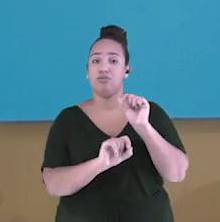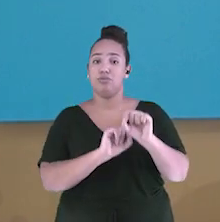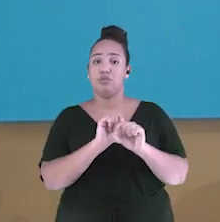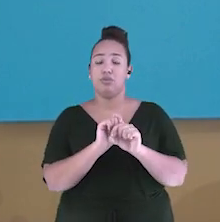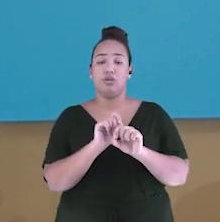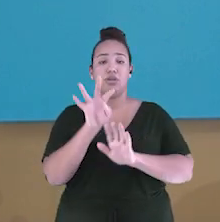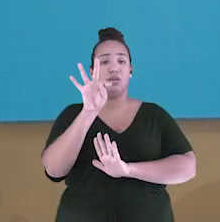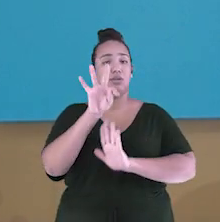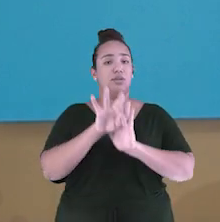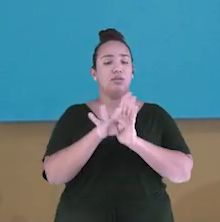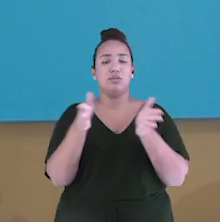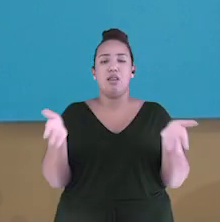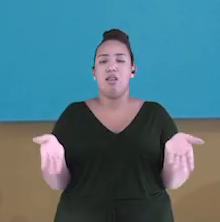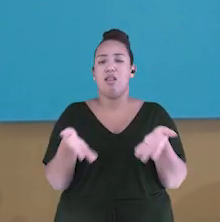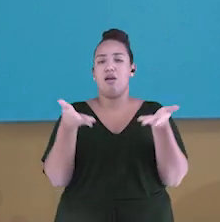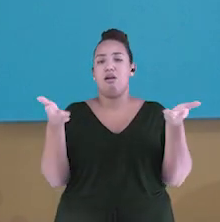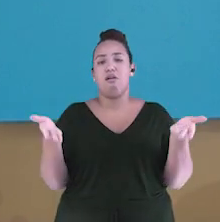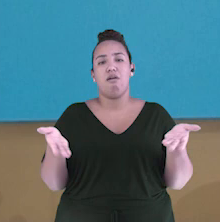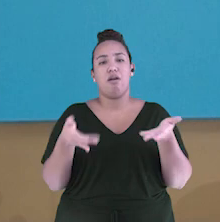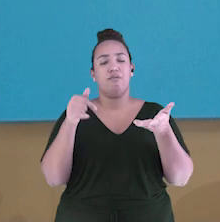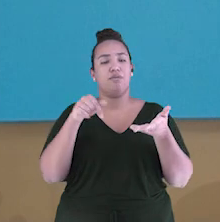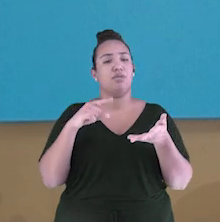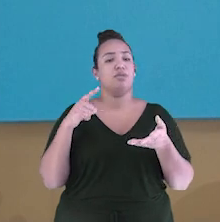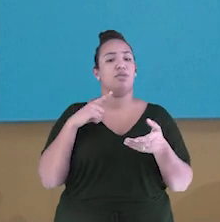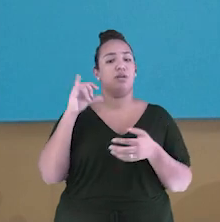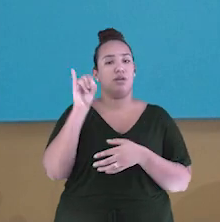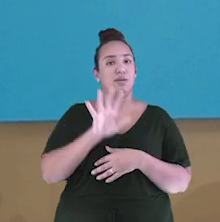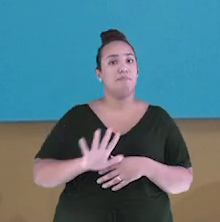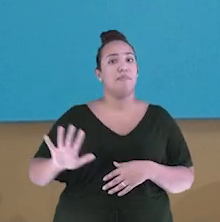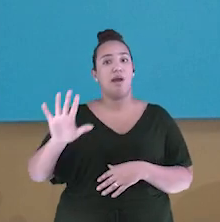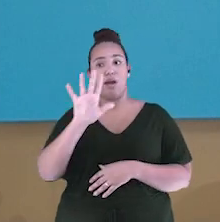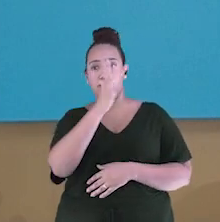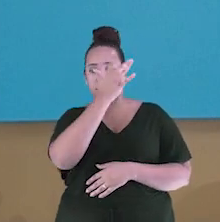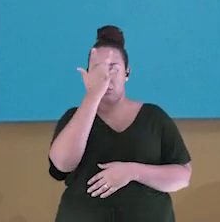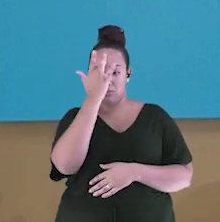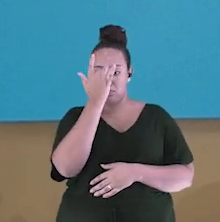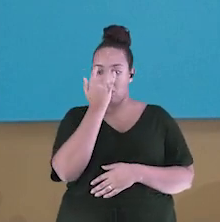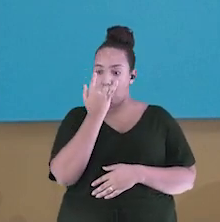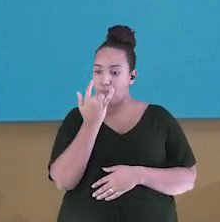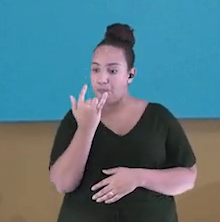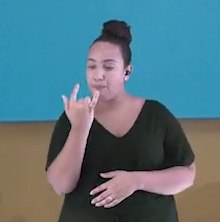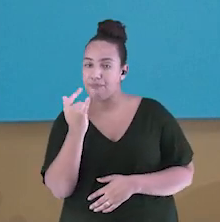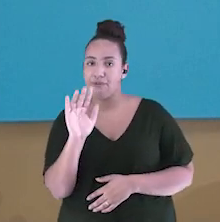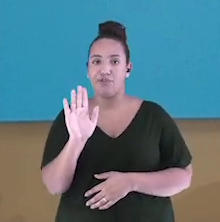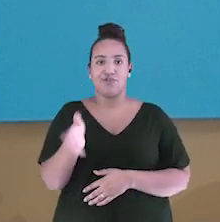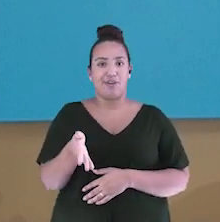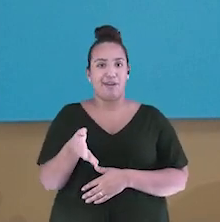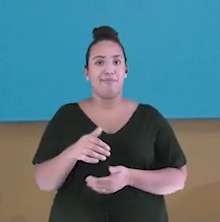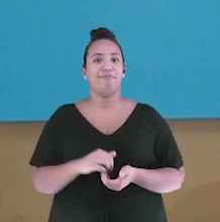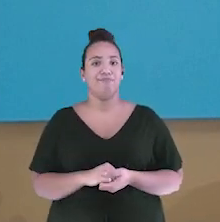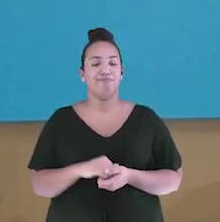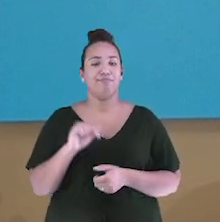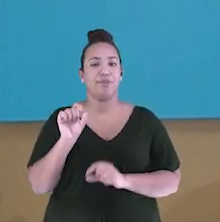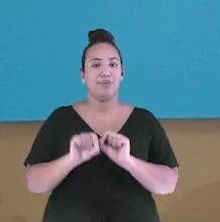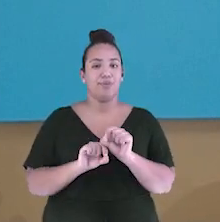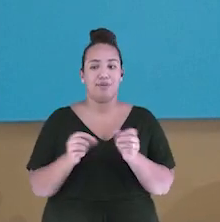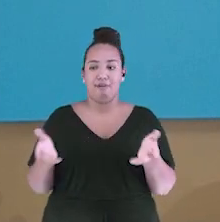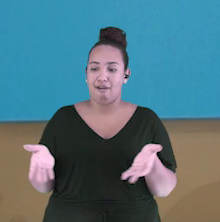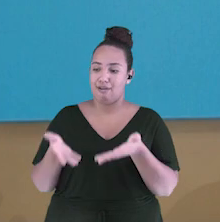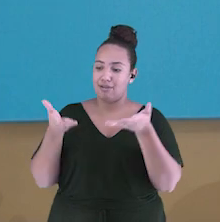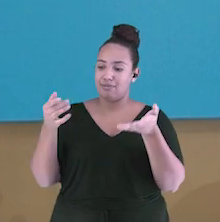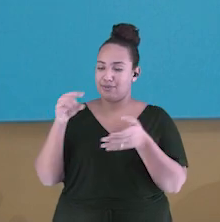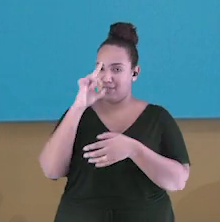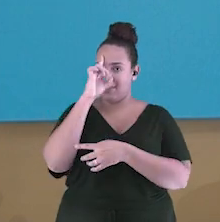leves e envolventes, geralmente acompanhados de imagens que chamam muita atenção, capazes de estimular a